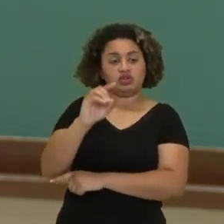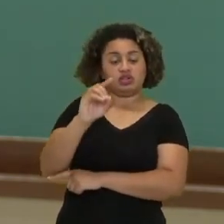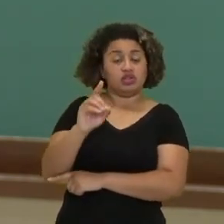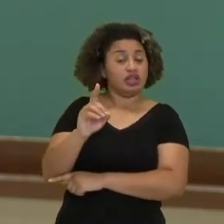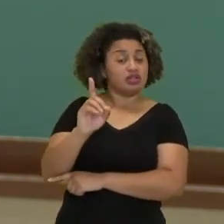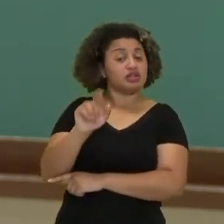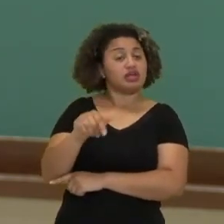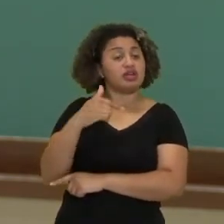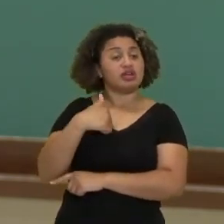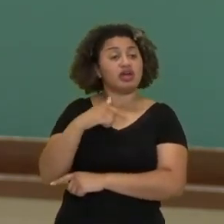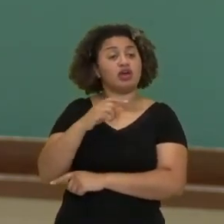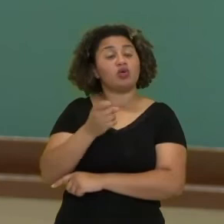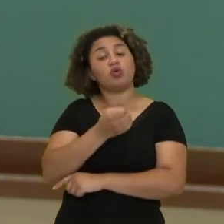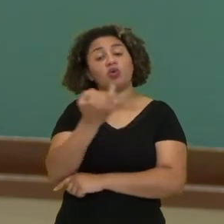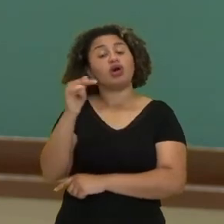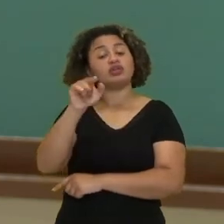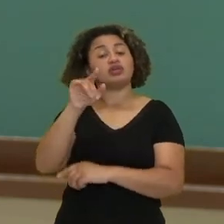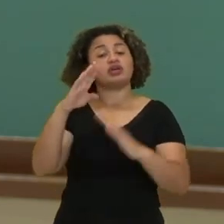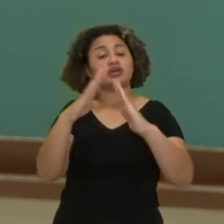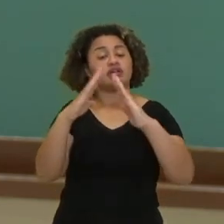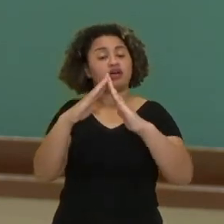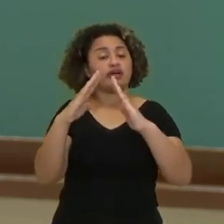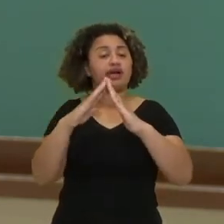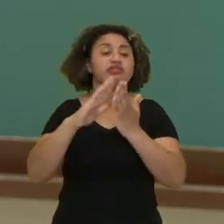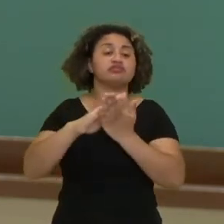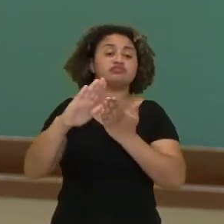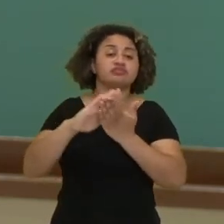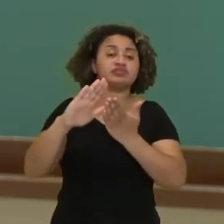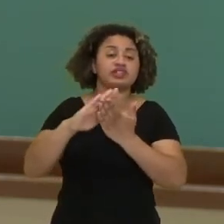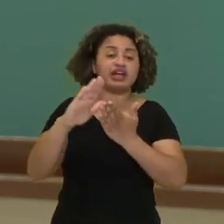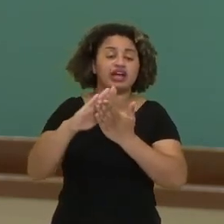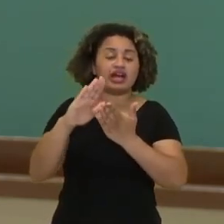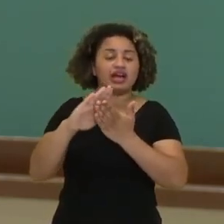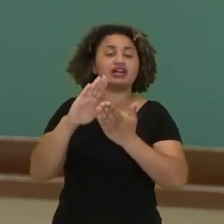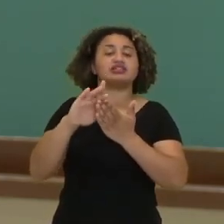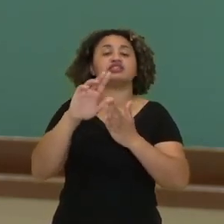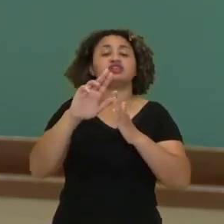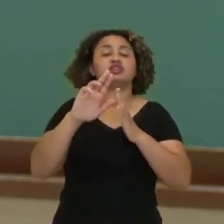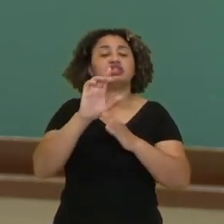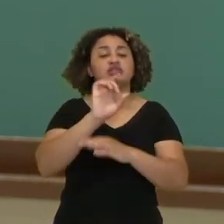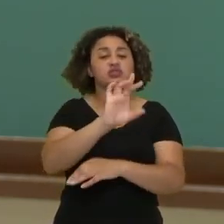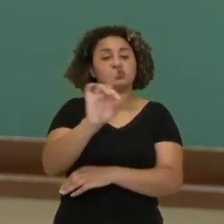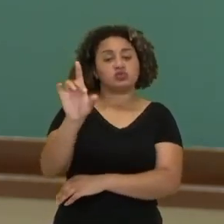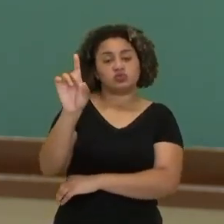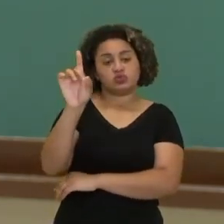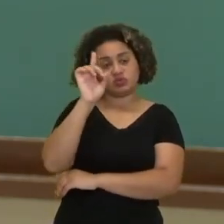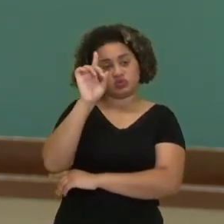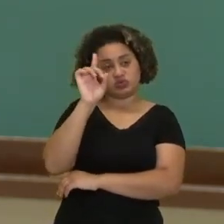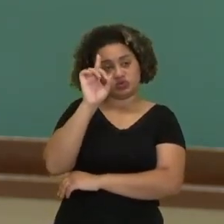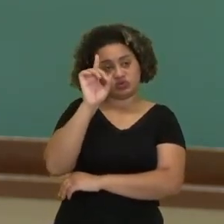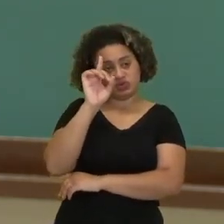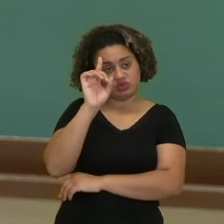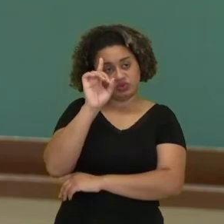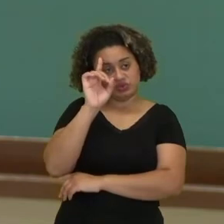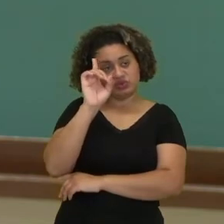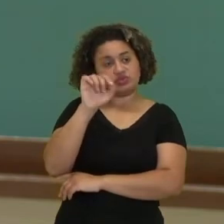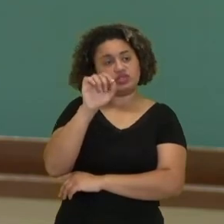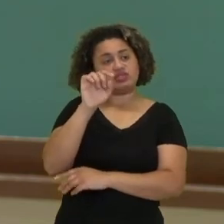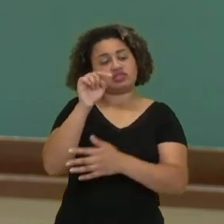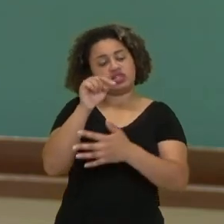uma residência gasta de água por dia. Bom, se você pegar então